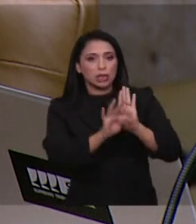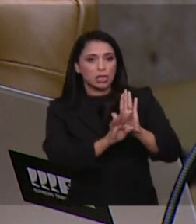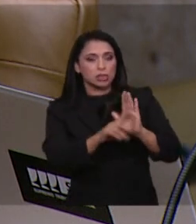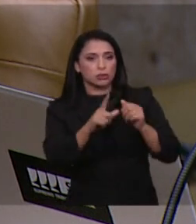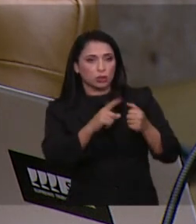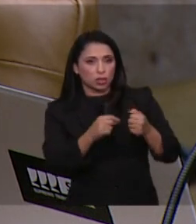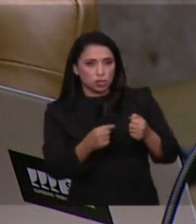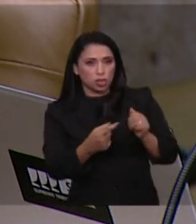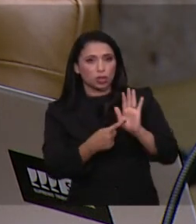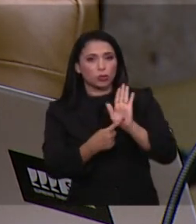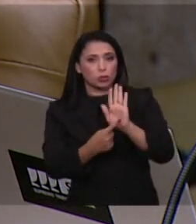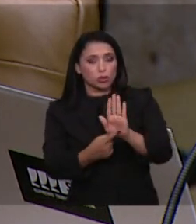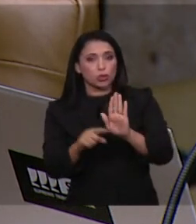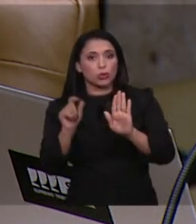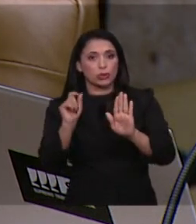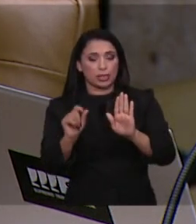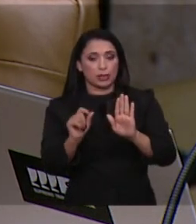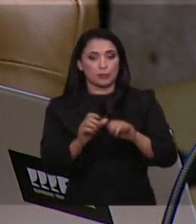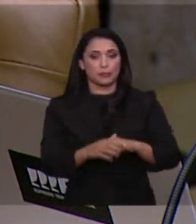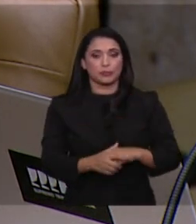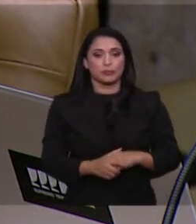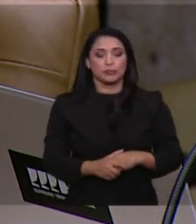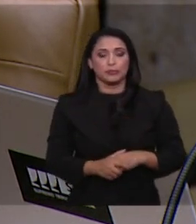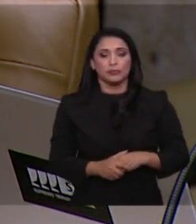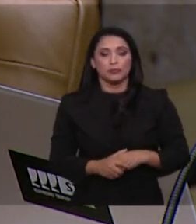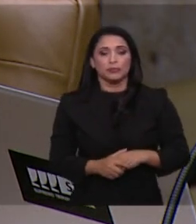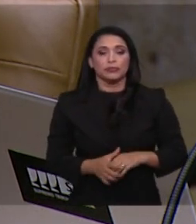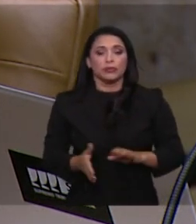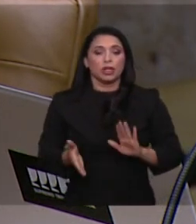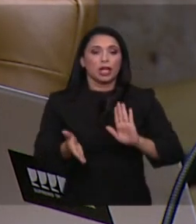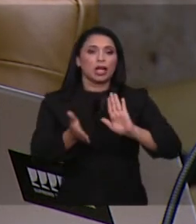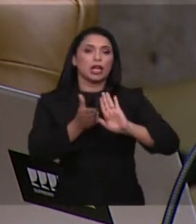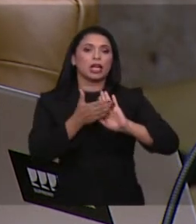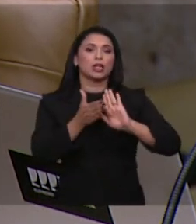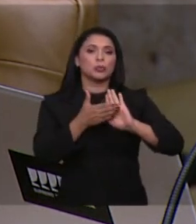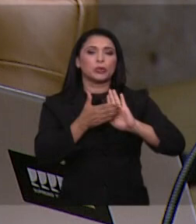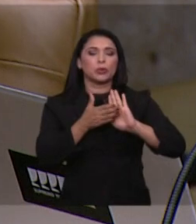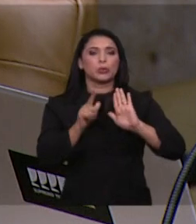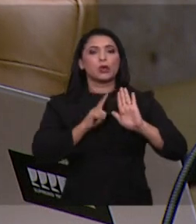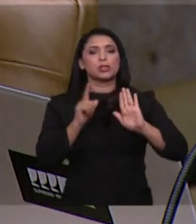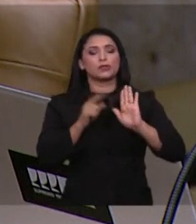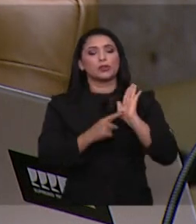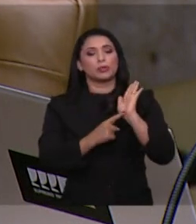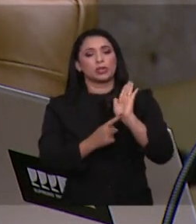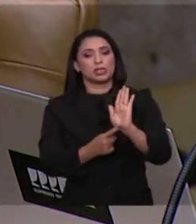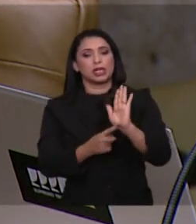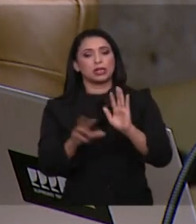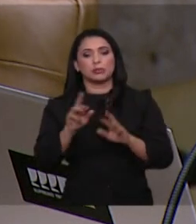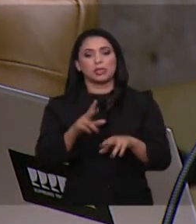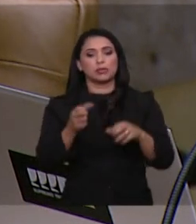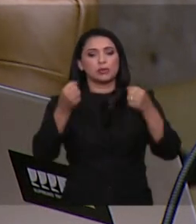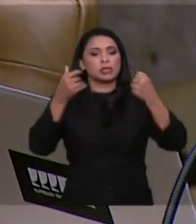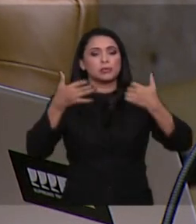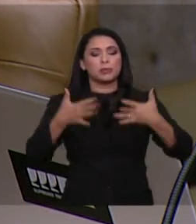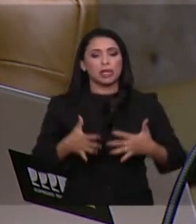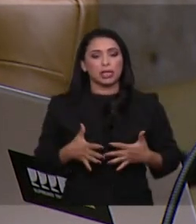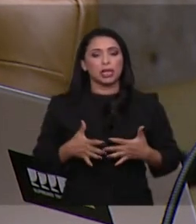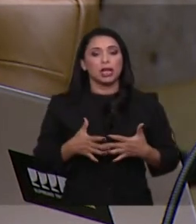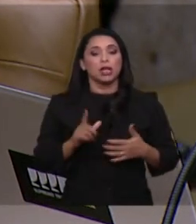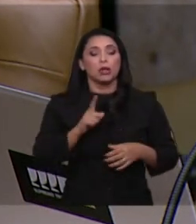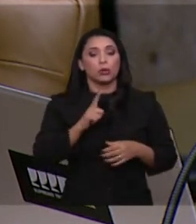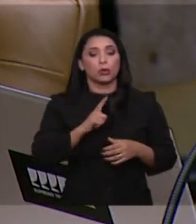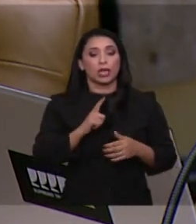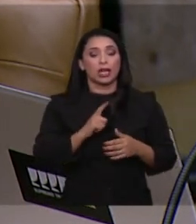tal. Não mais se justifica, a presente proposta nos foi sugerida tal, não mais se justifica a sobrevivência da